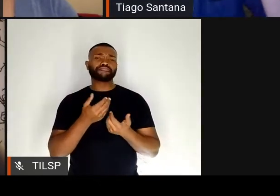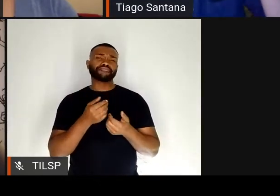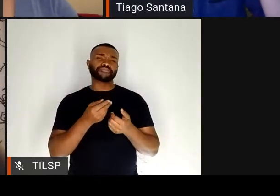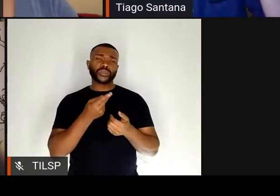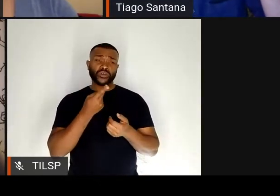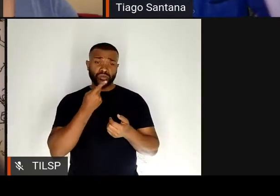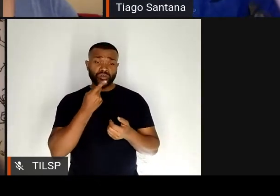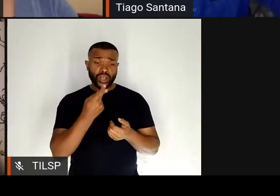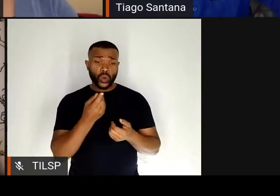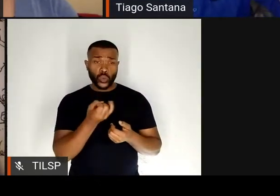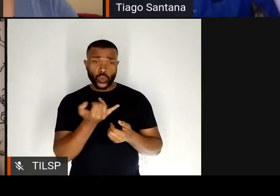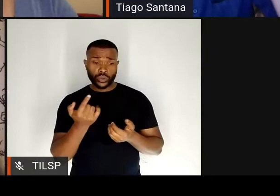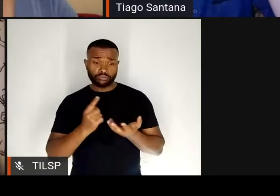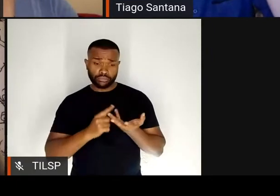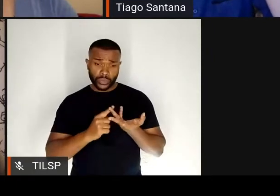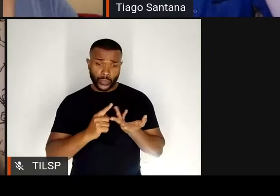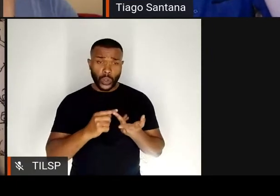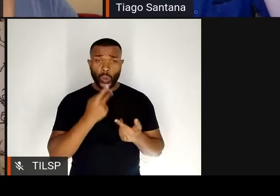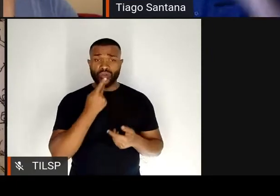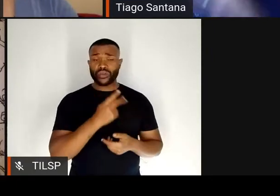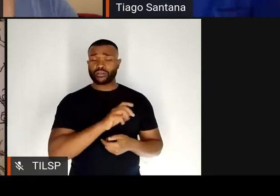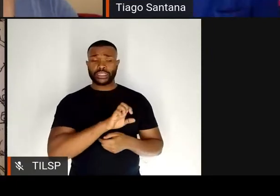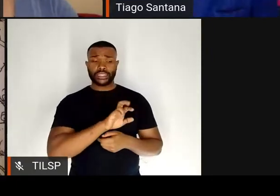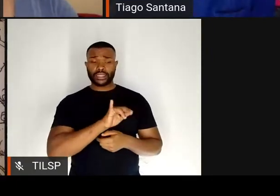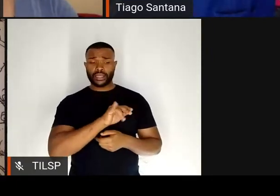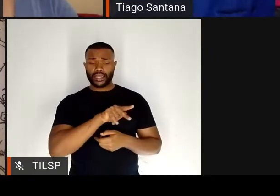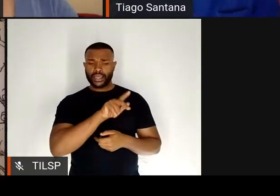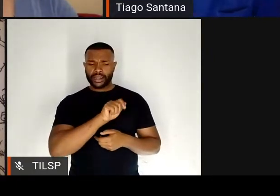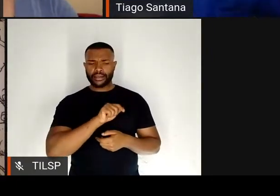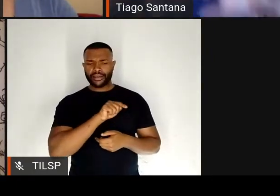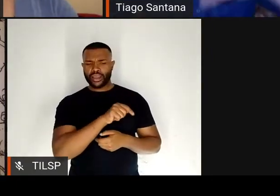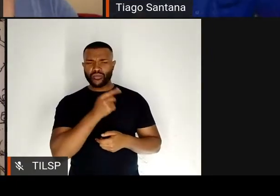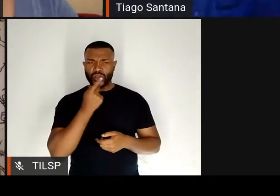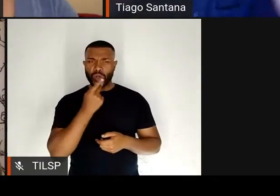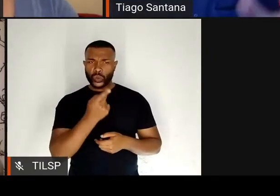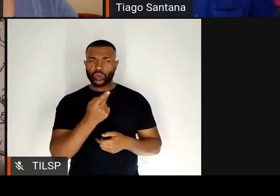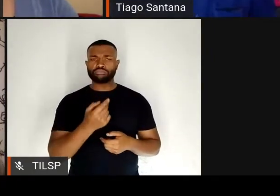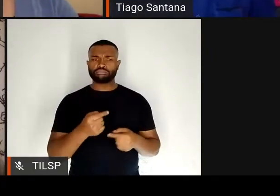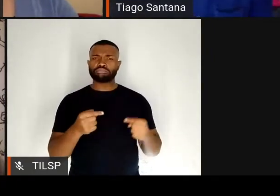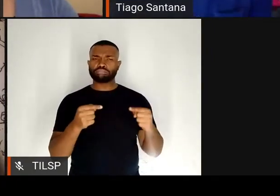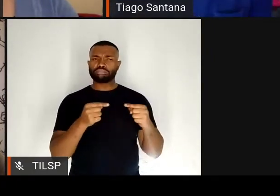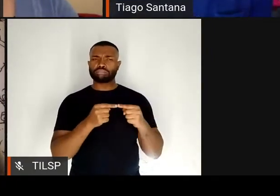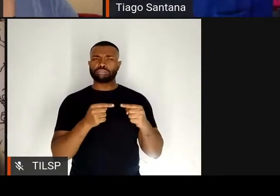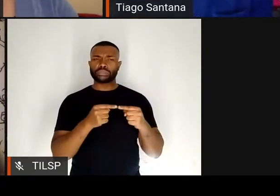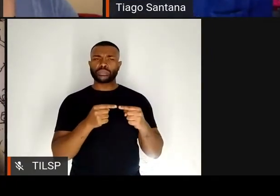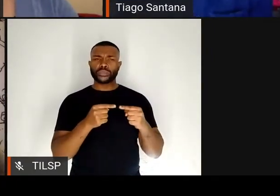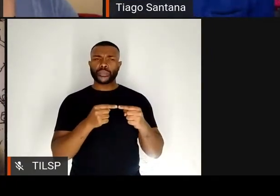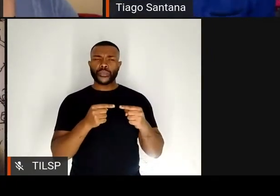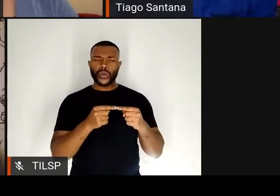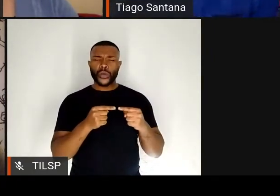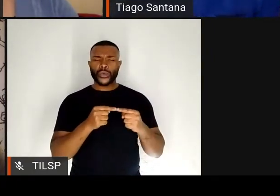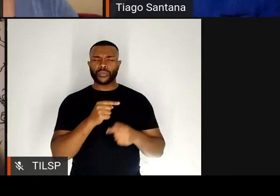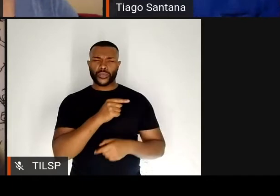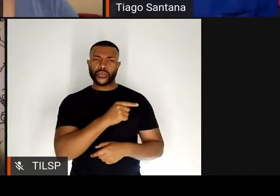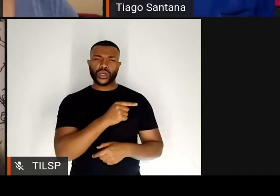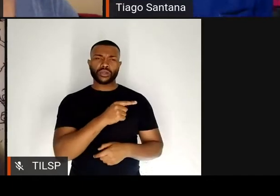Sérgio, gostaria de fazer algumas observações, assim, na realidade, não necessariamente sobre a fala da Érica, que eu acho que ela é uma fala muito densa, eu